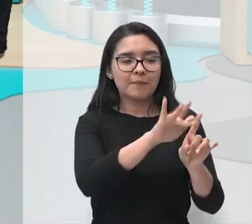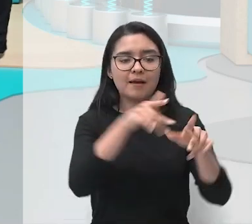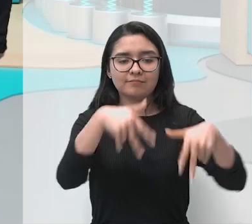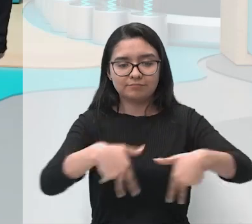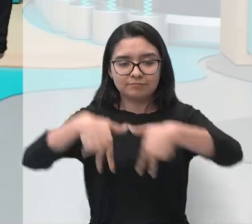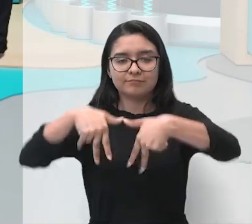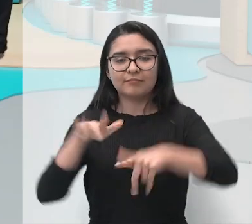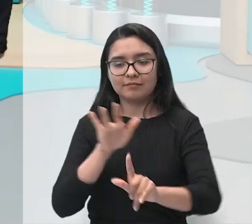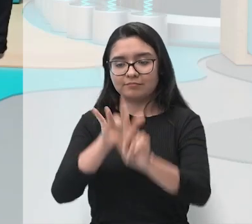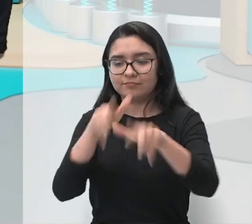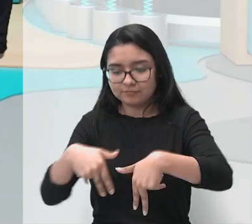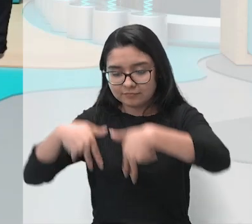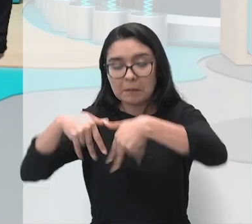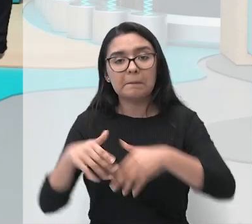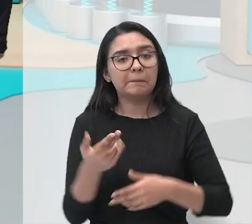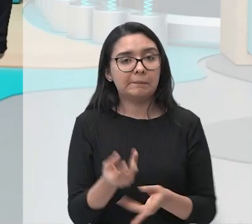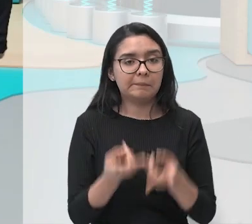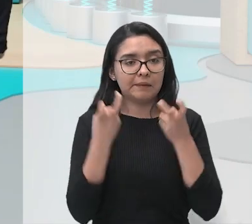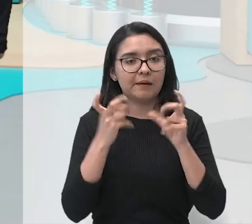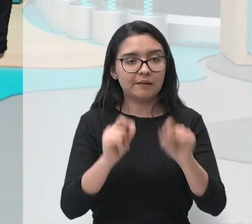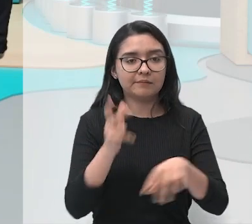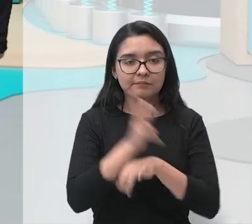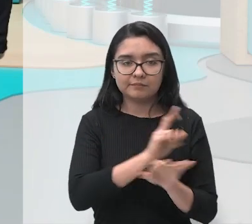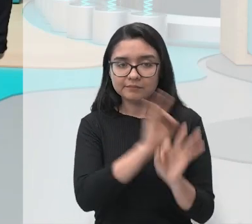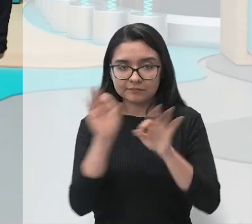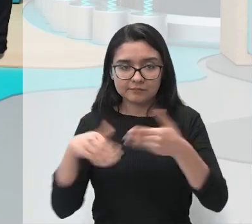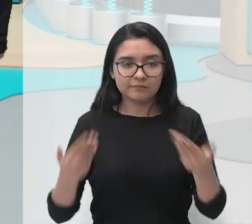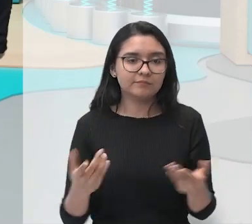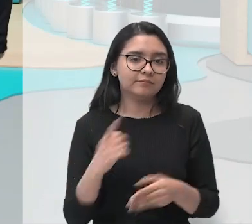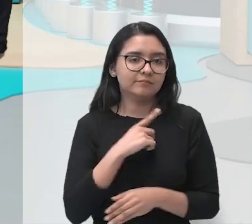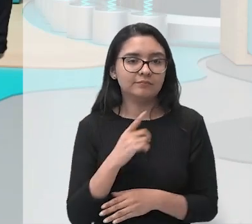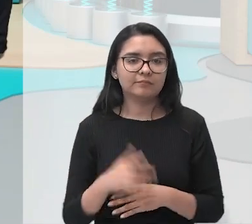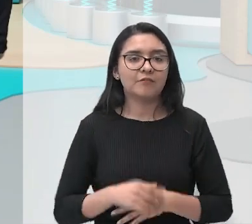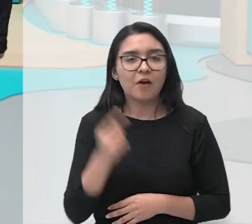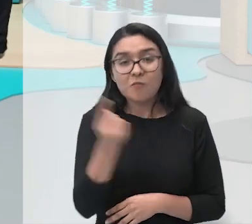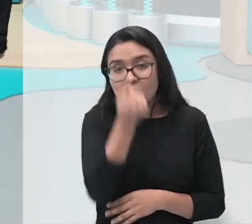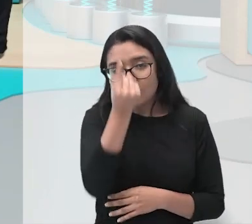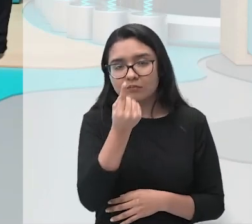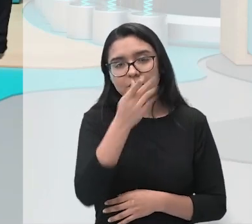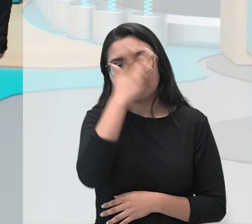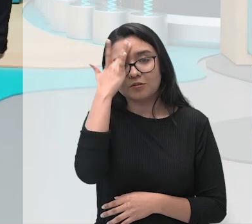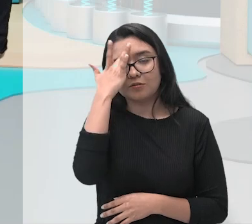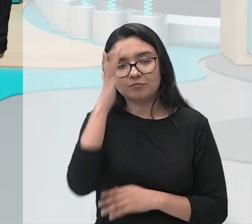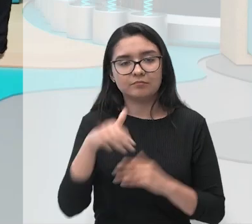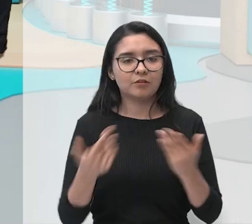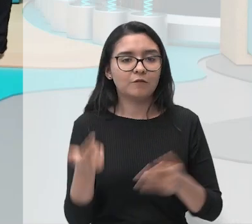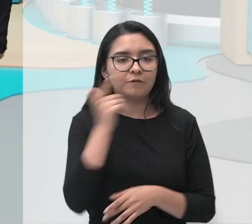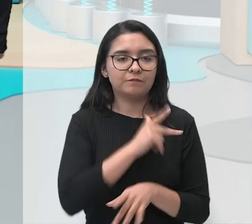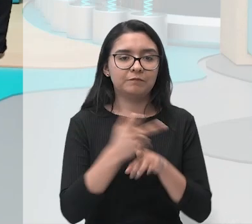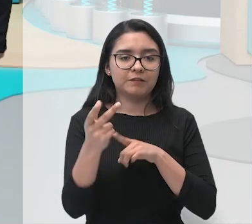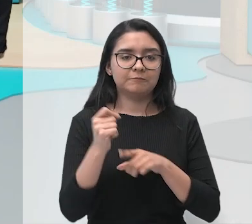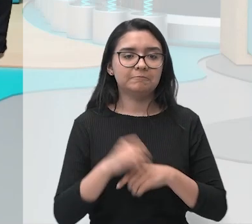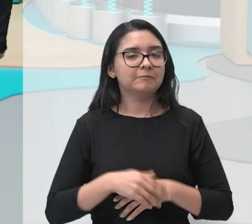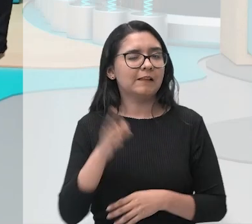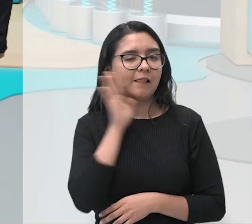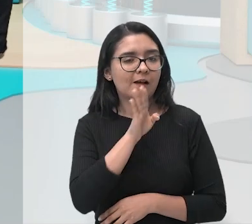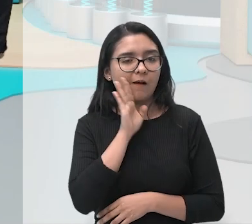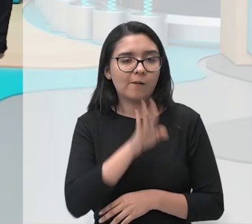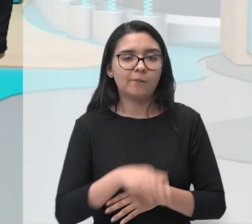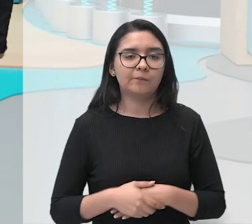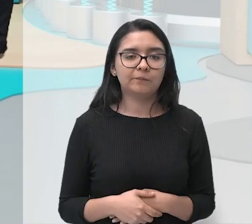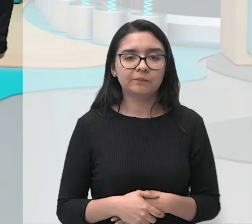nos outros. Observem aí, até que fica uma pessoa, né? Bem bacana essa variação.